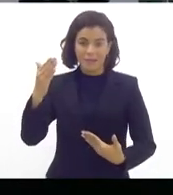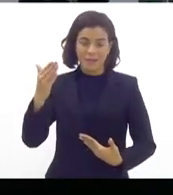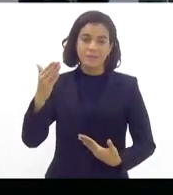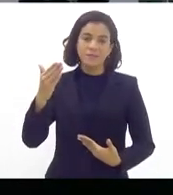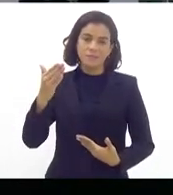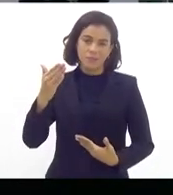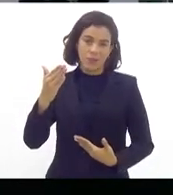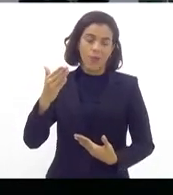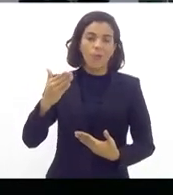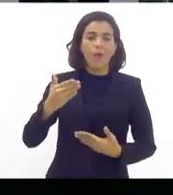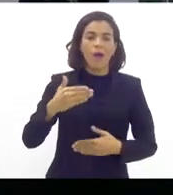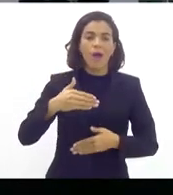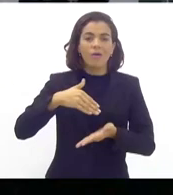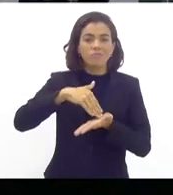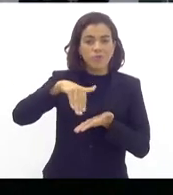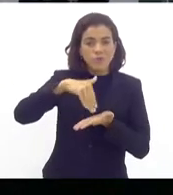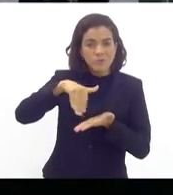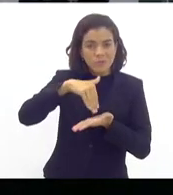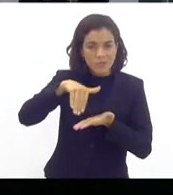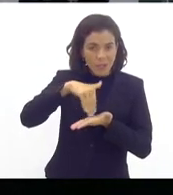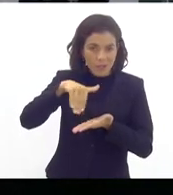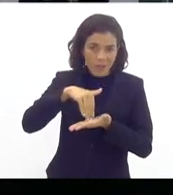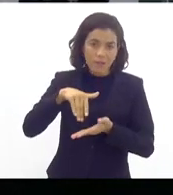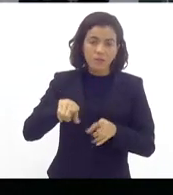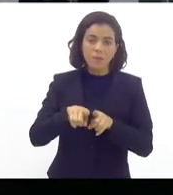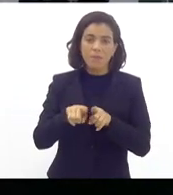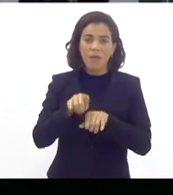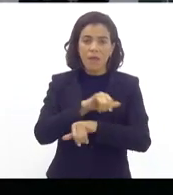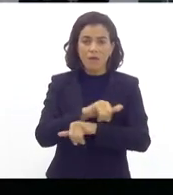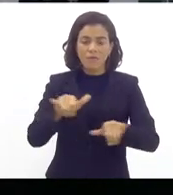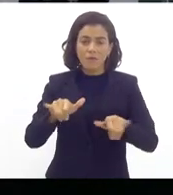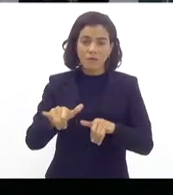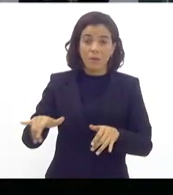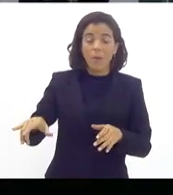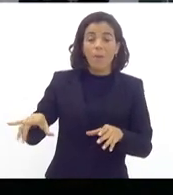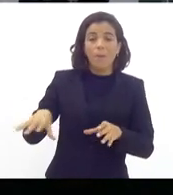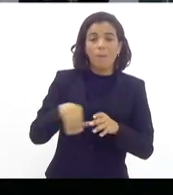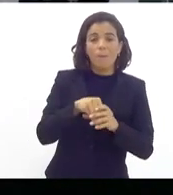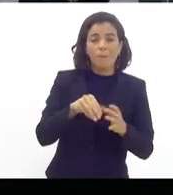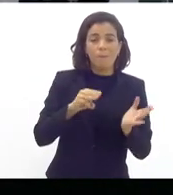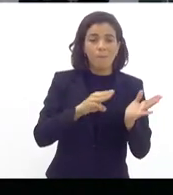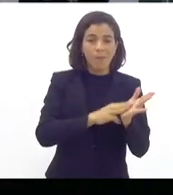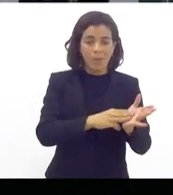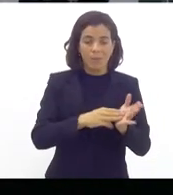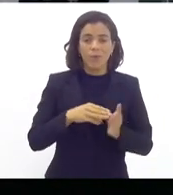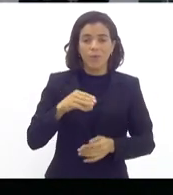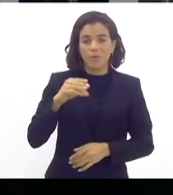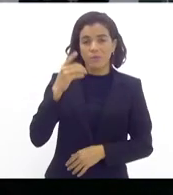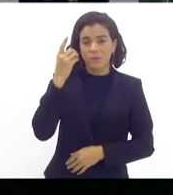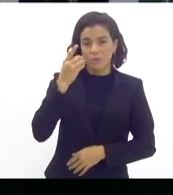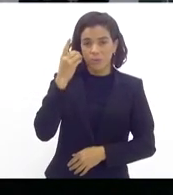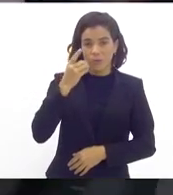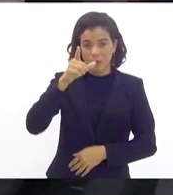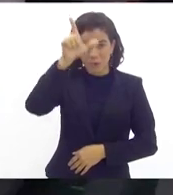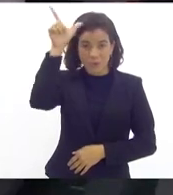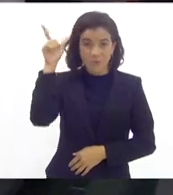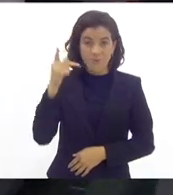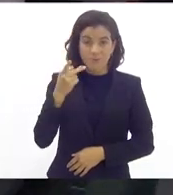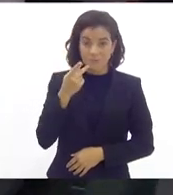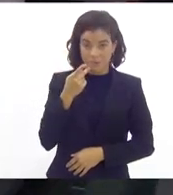do secretário, registrar aqui a chegada do nosso querido deputado, membro da Comissão de Orçamento, deputado estadual Luiz Paulo Corrêa da